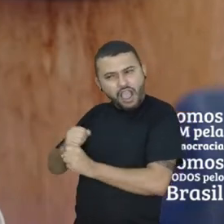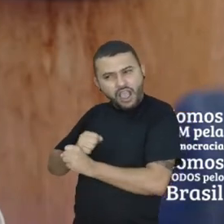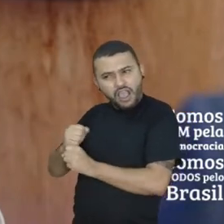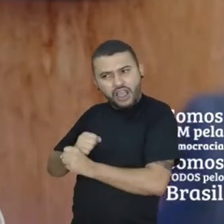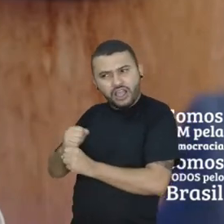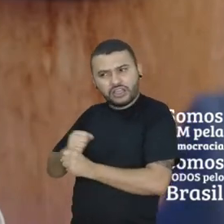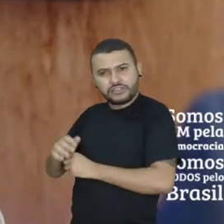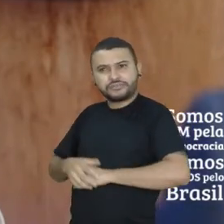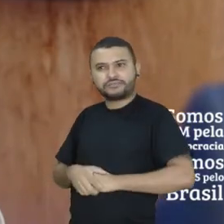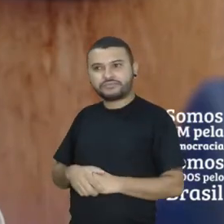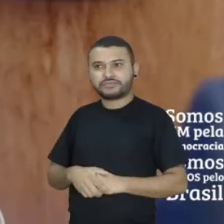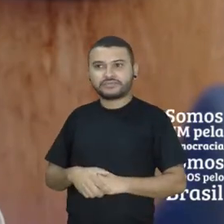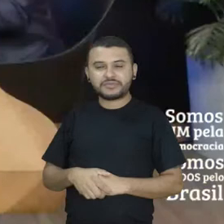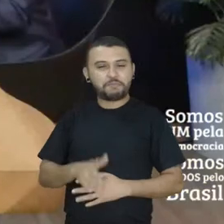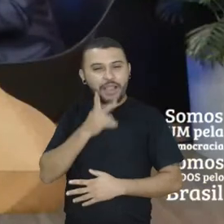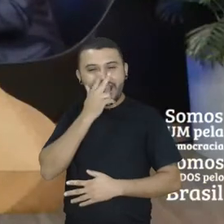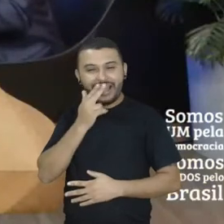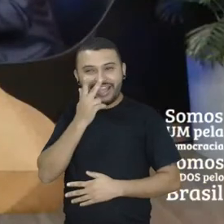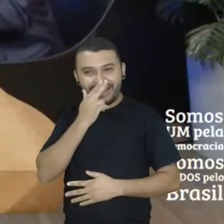com isso. O Pava é menor de idade.